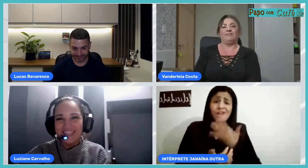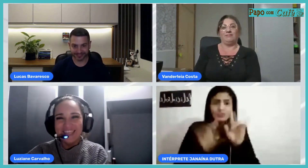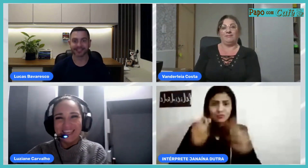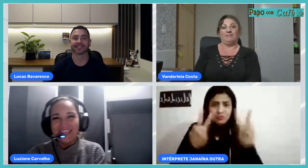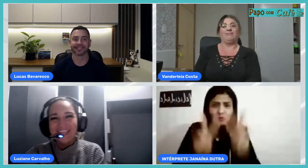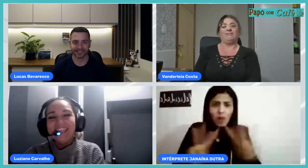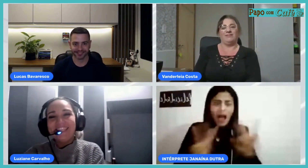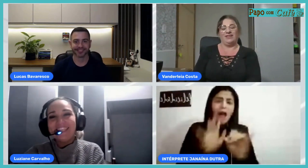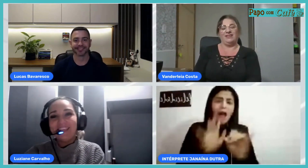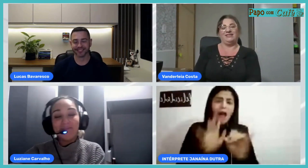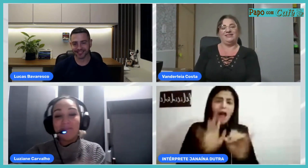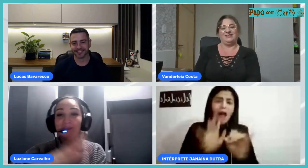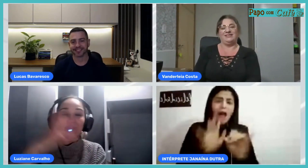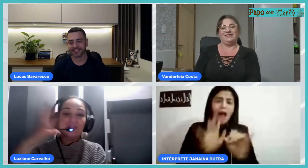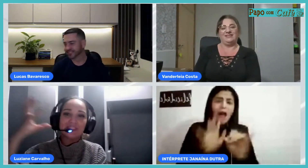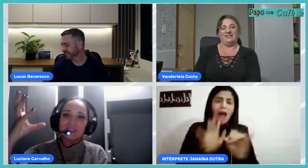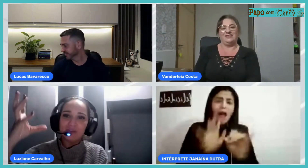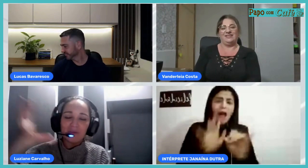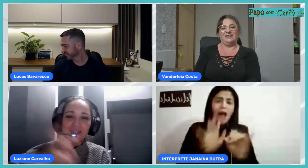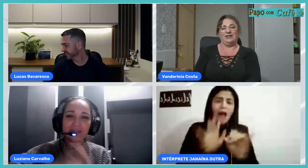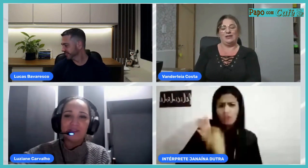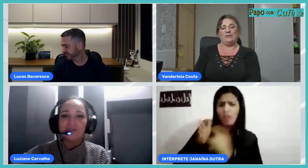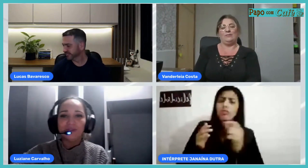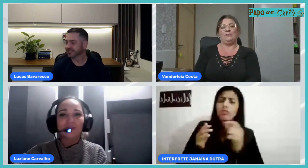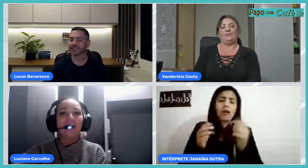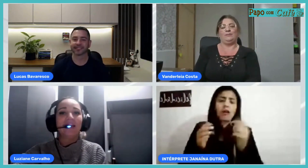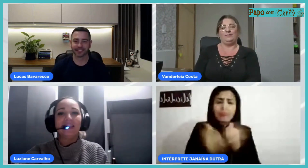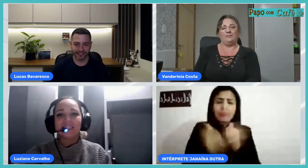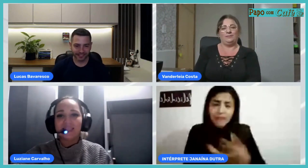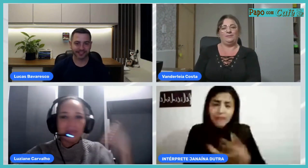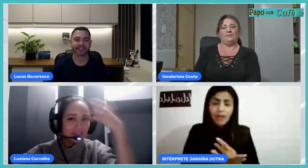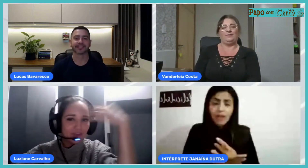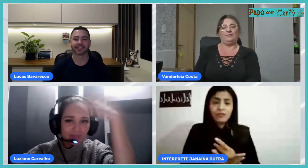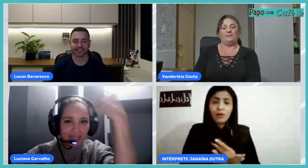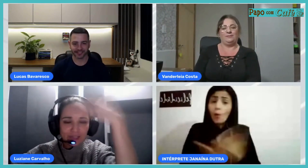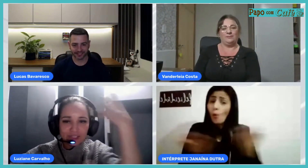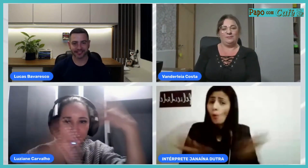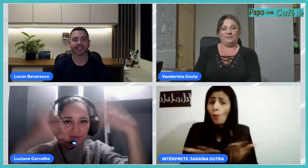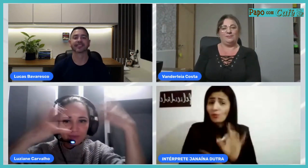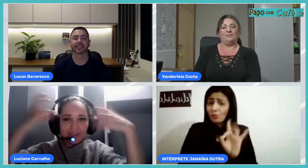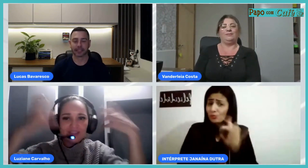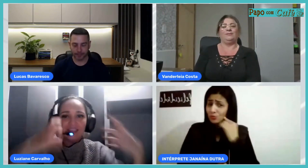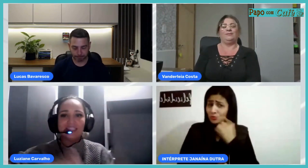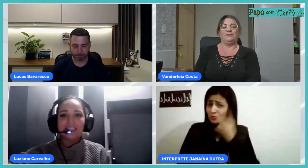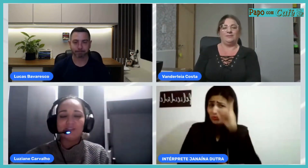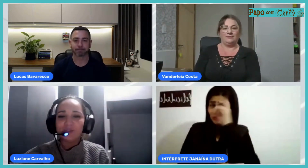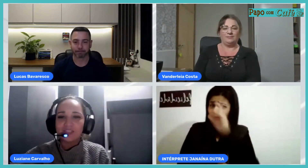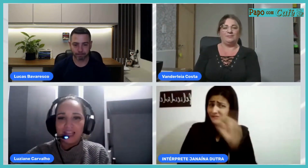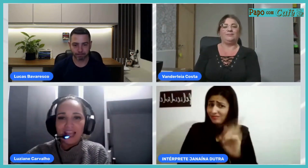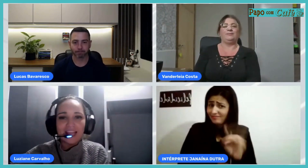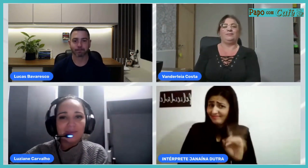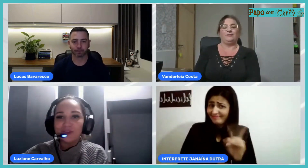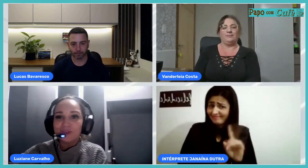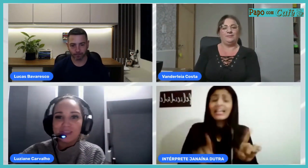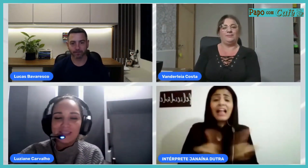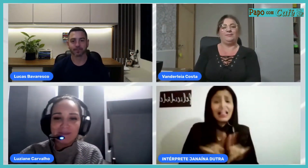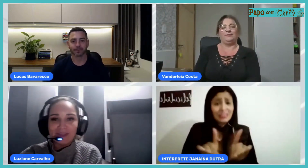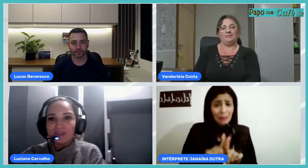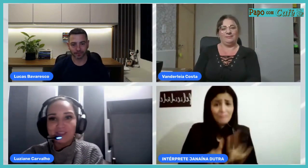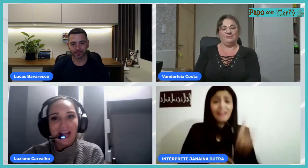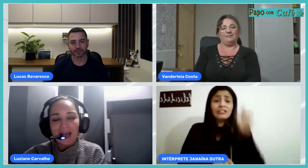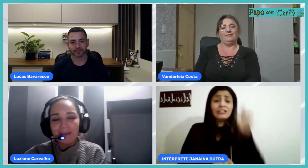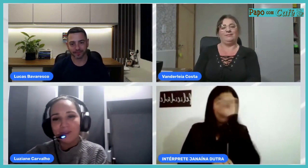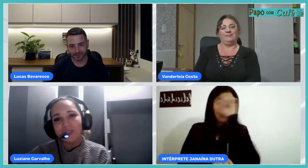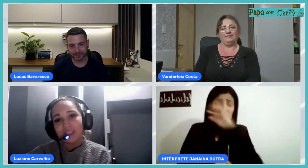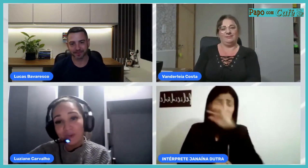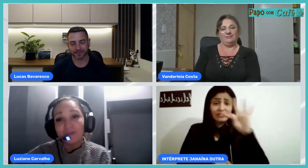TDAHs, né? Que, meu Deus, eles são completamente visuais, a hiperatividade ali na questão do cérebro, dos